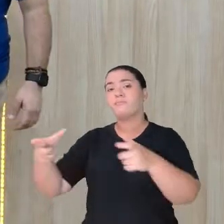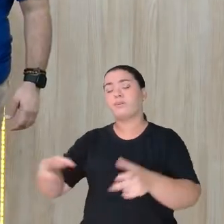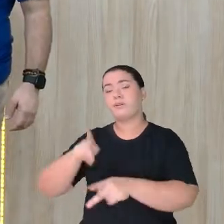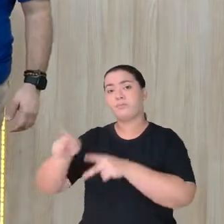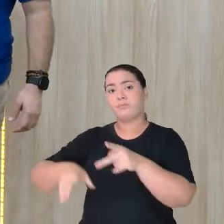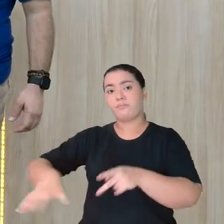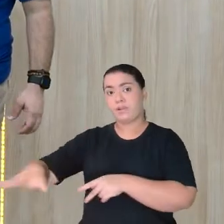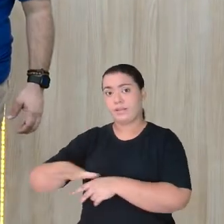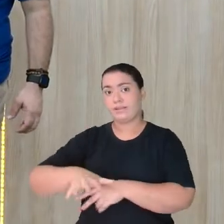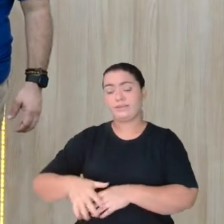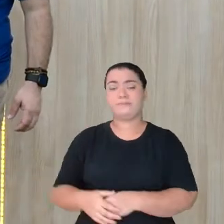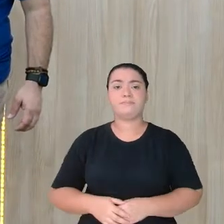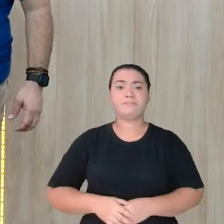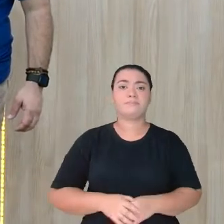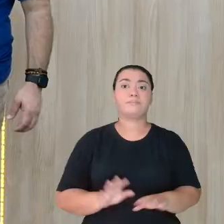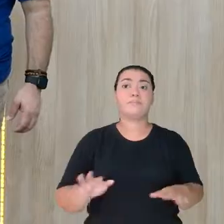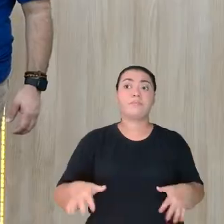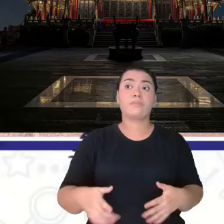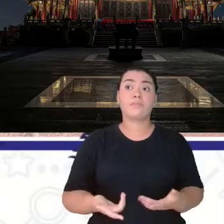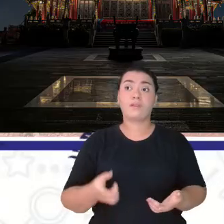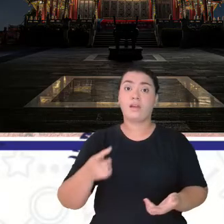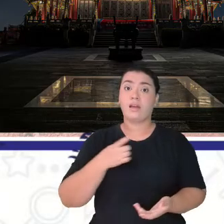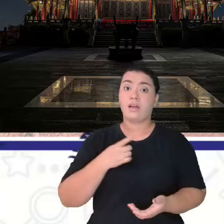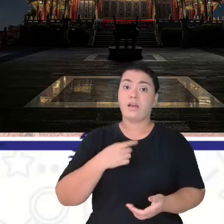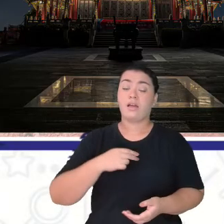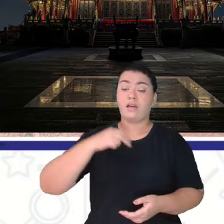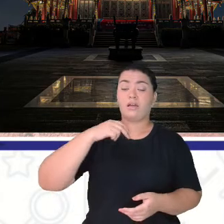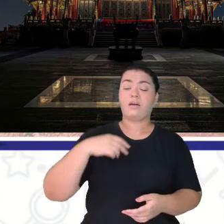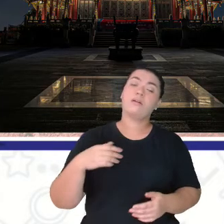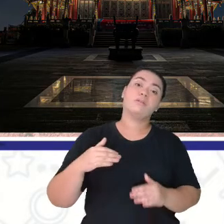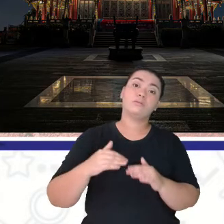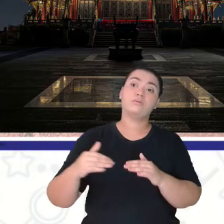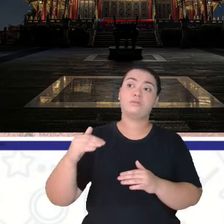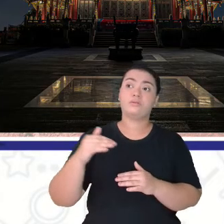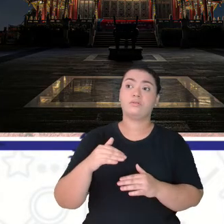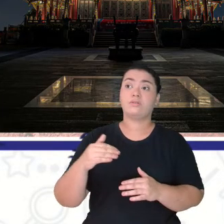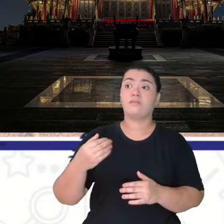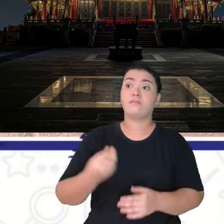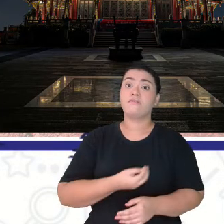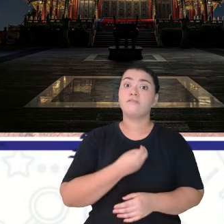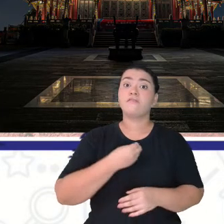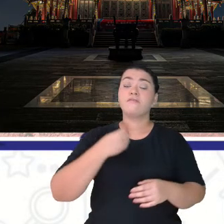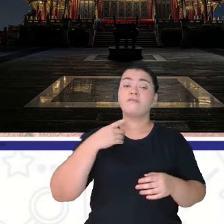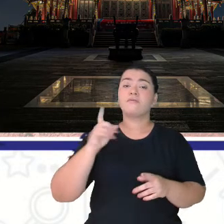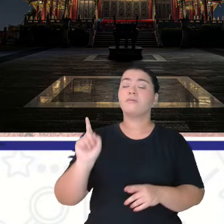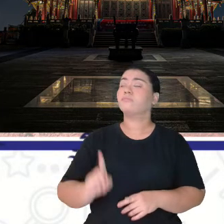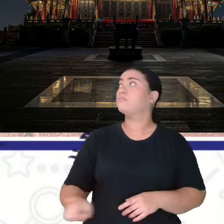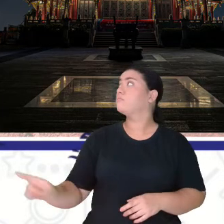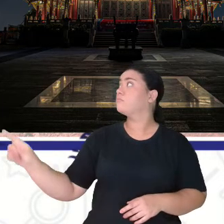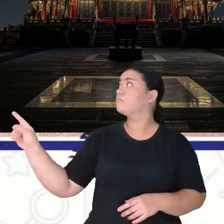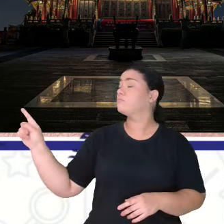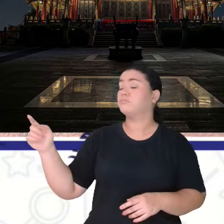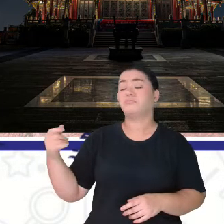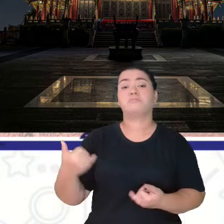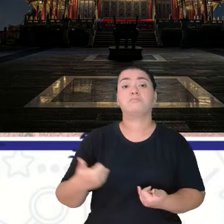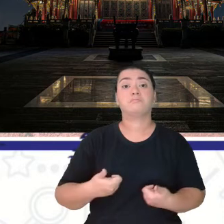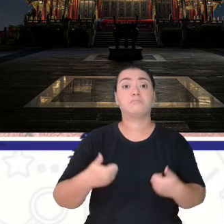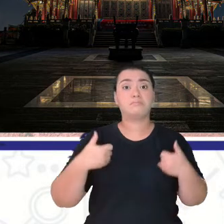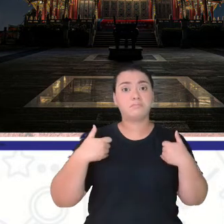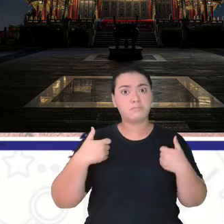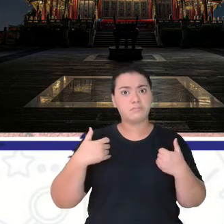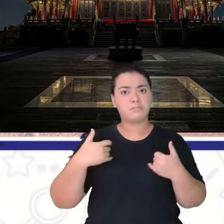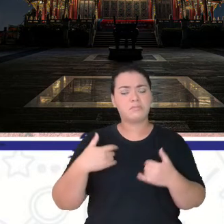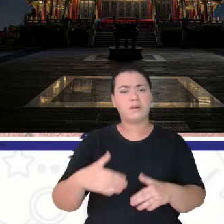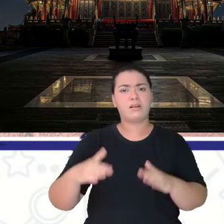Então vejam, os nobres chineses eles viviam nesses palácios, que eram palácios bem luxuosos, né?